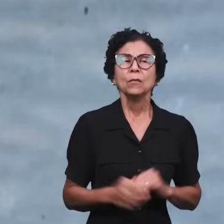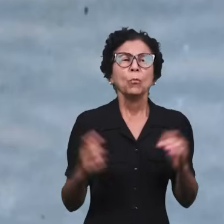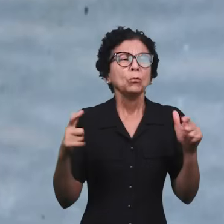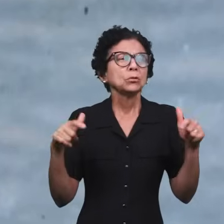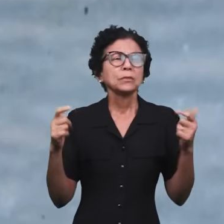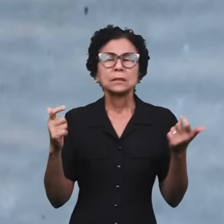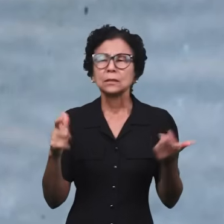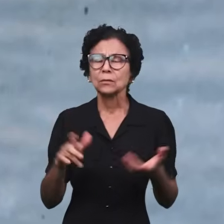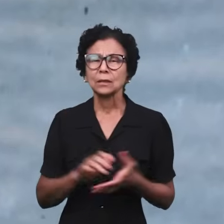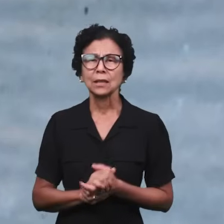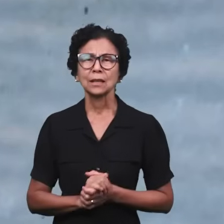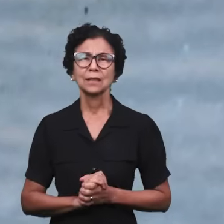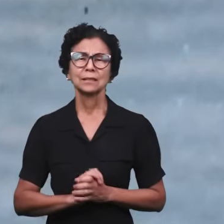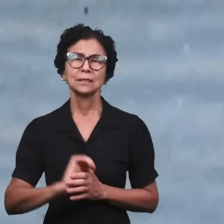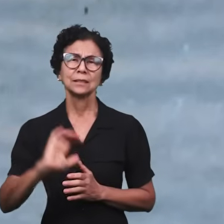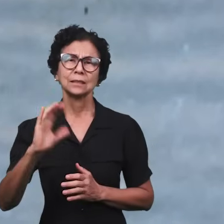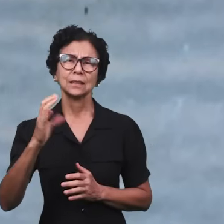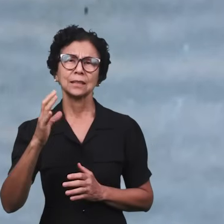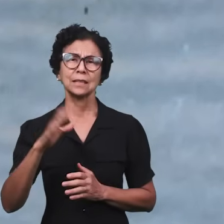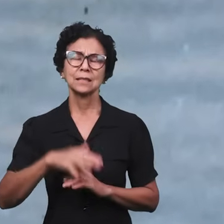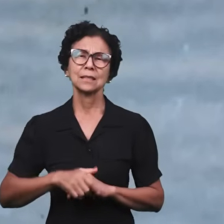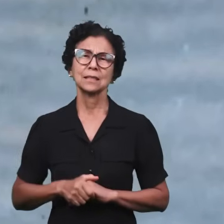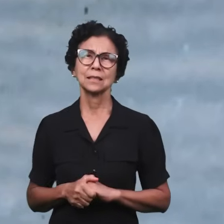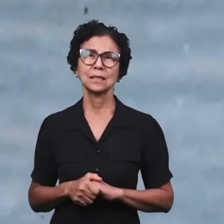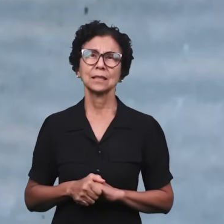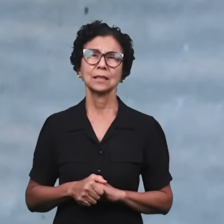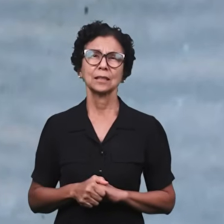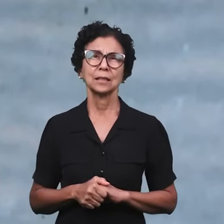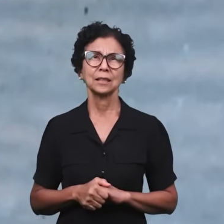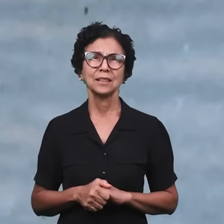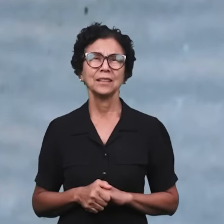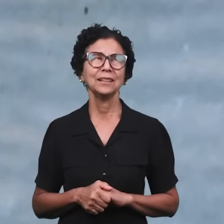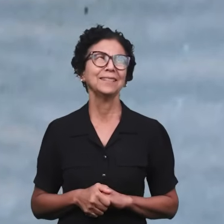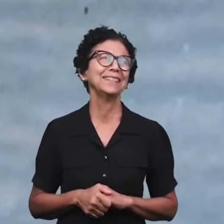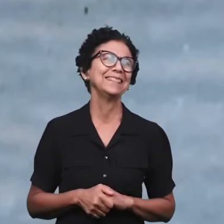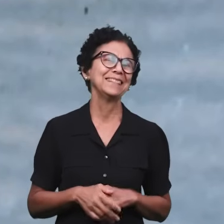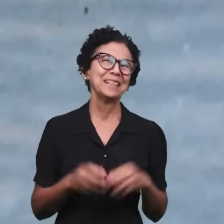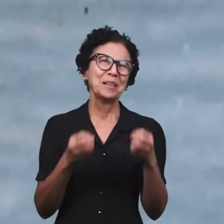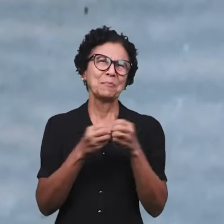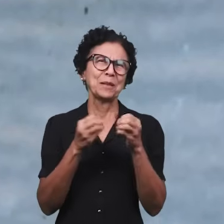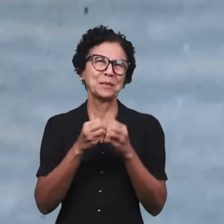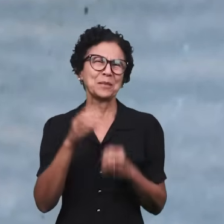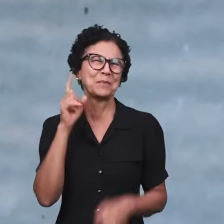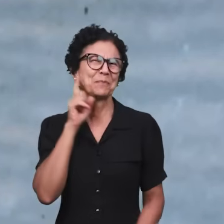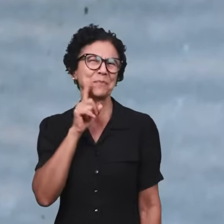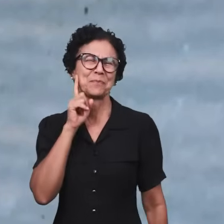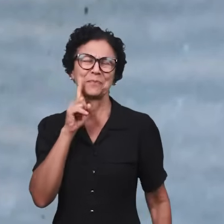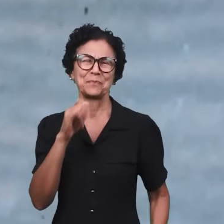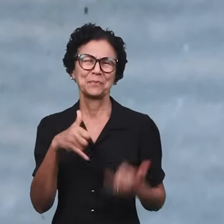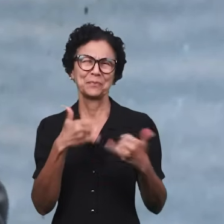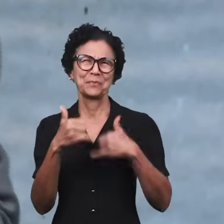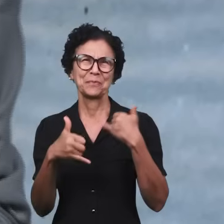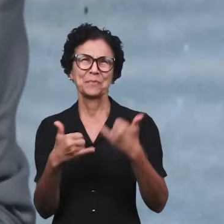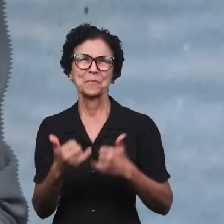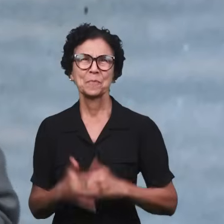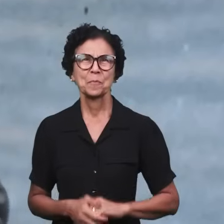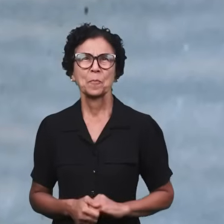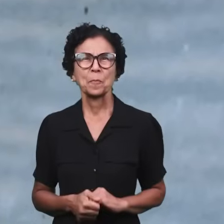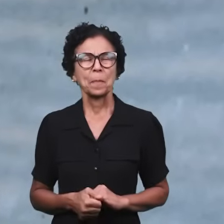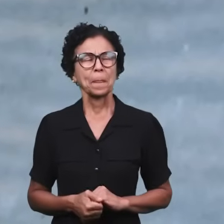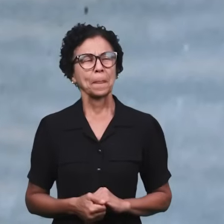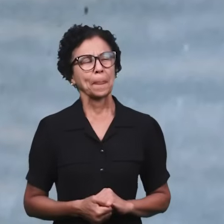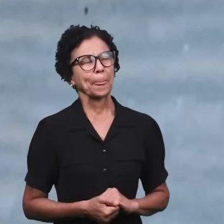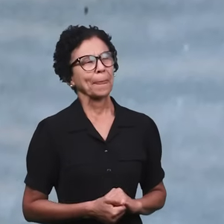É Cariacica. Tá? Cariacica fica ali pertinho dos Estados Unidos. Mas vamos lá. Agora uma pergunta para você. Você falou Sim.